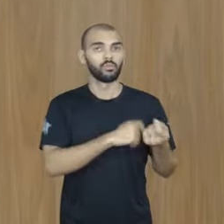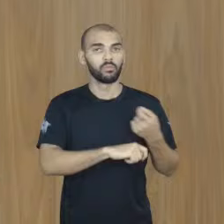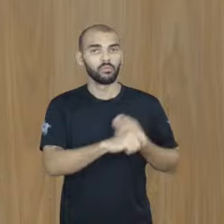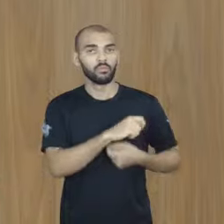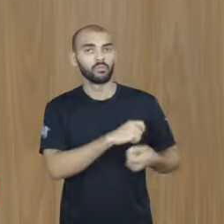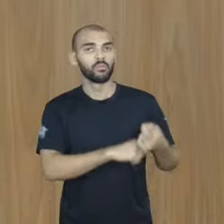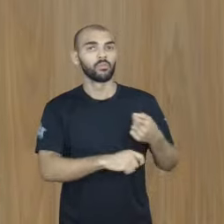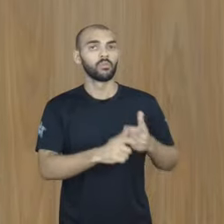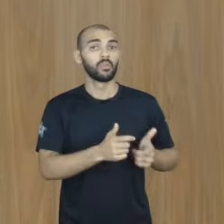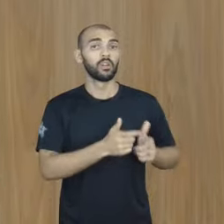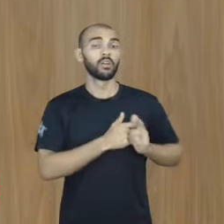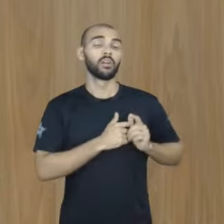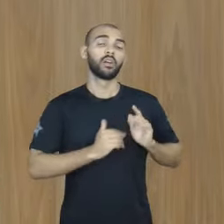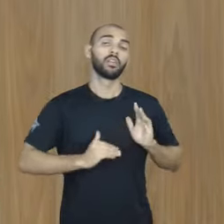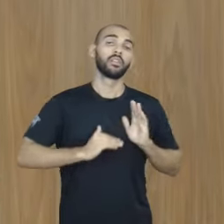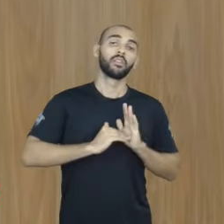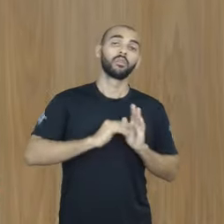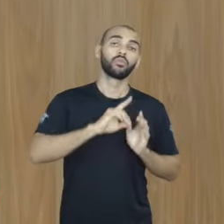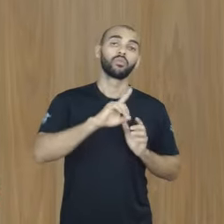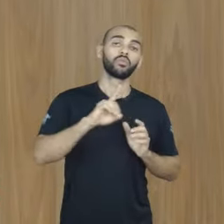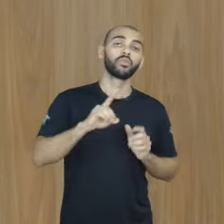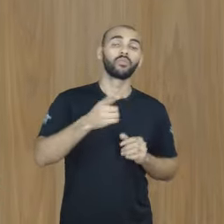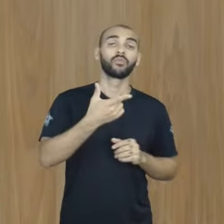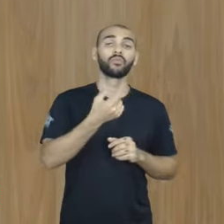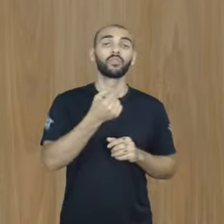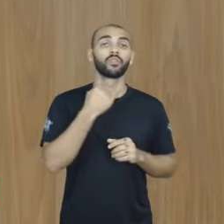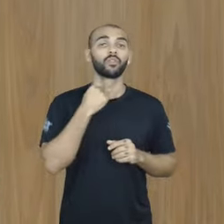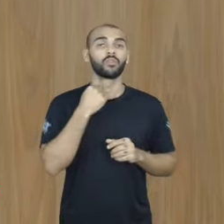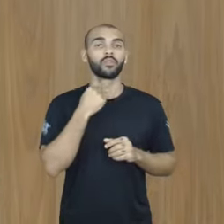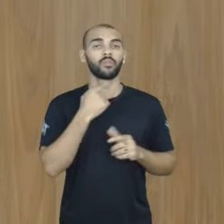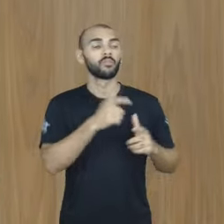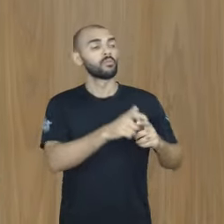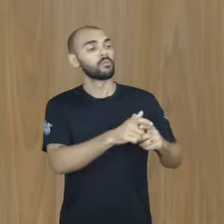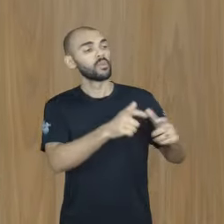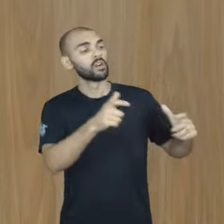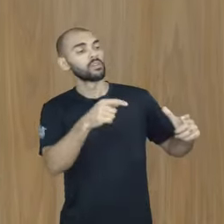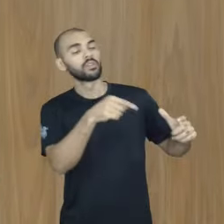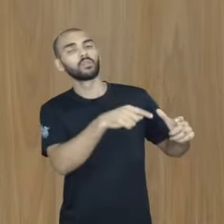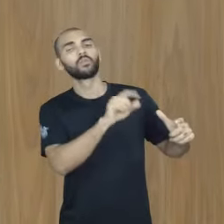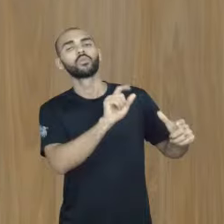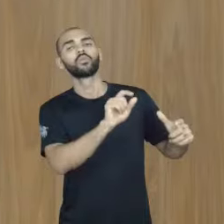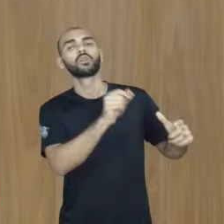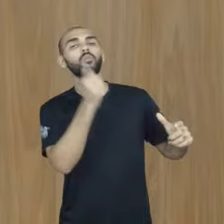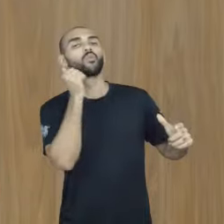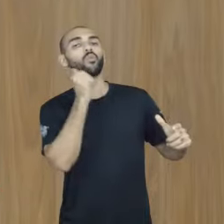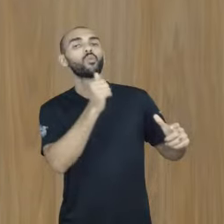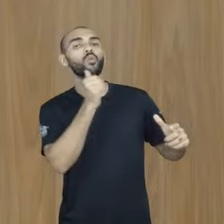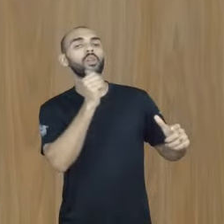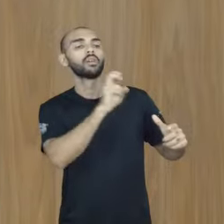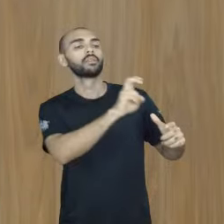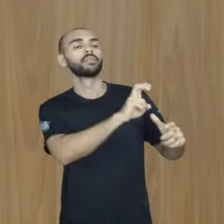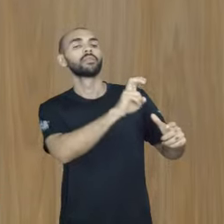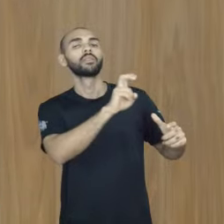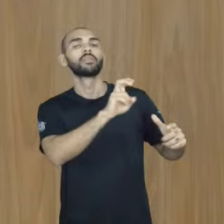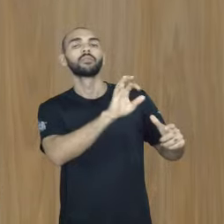oportunidade até o dia 20 de maio. E a maioria desse público é de mulheres, viu? 55%